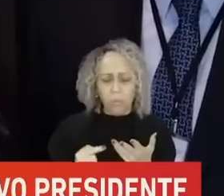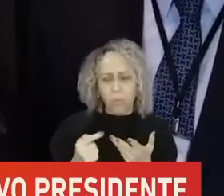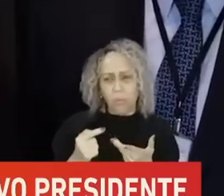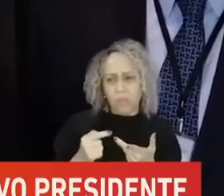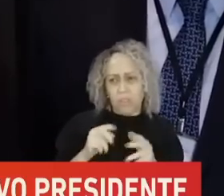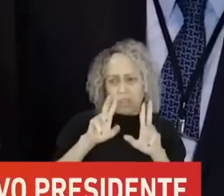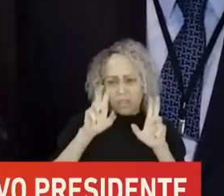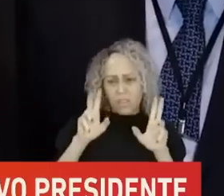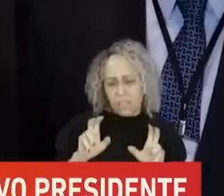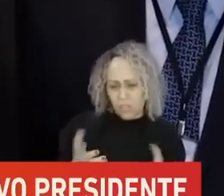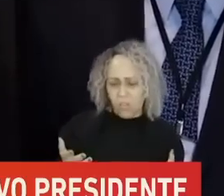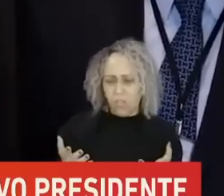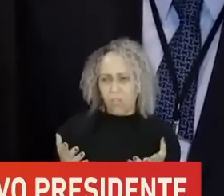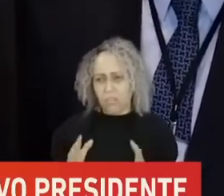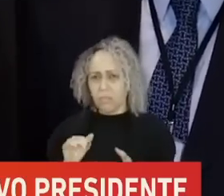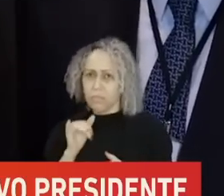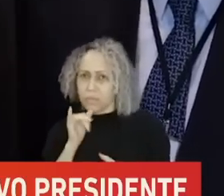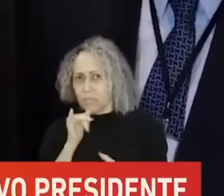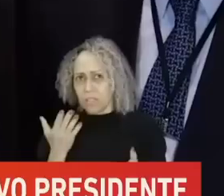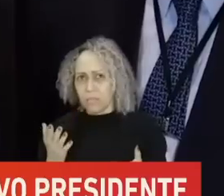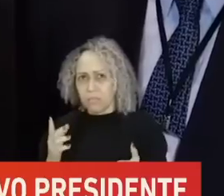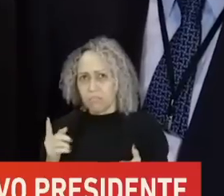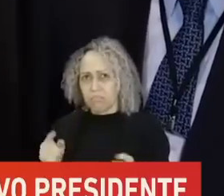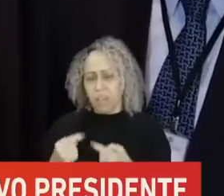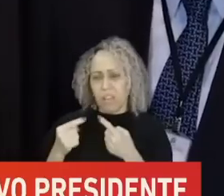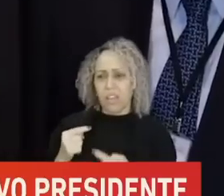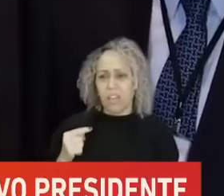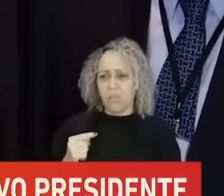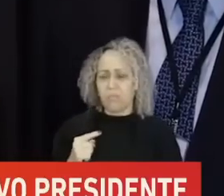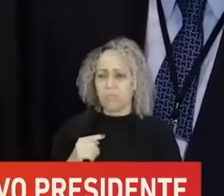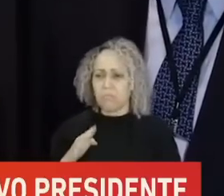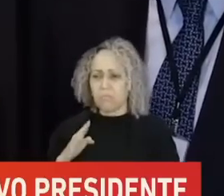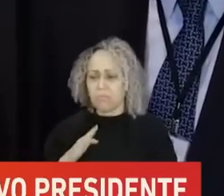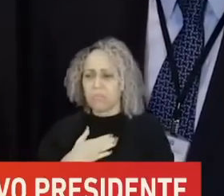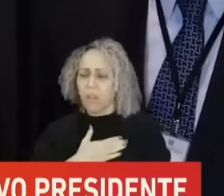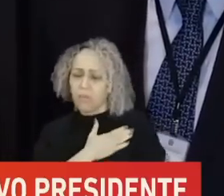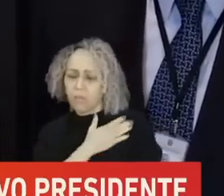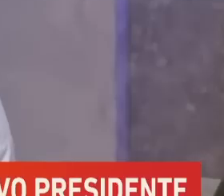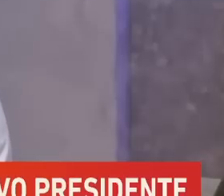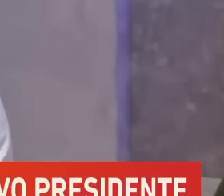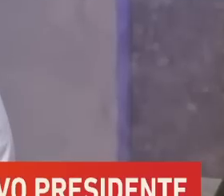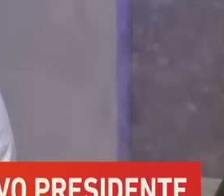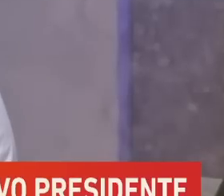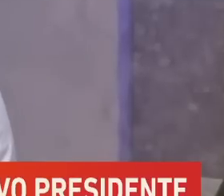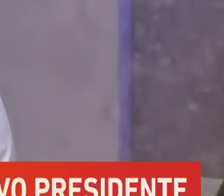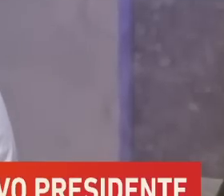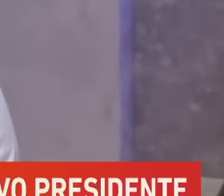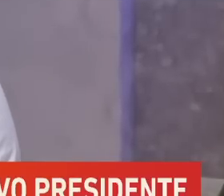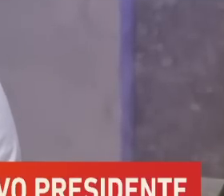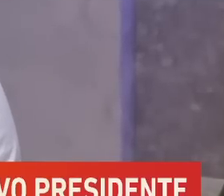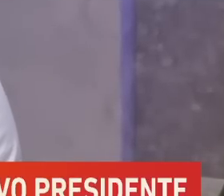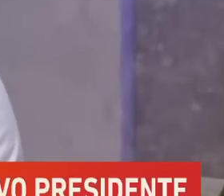Assim, o Estado ele deveria investir naquilo que a iniciativa privada não tem interesse. É, geralmente as coisas